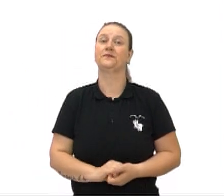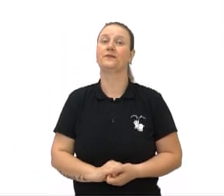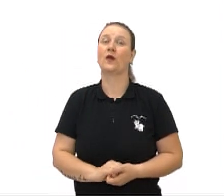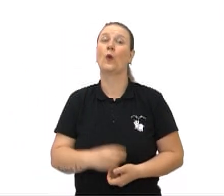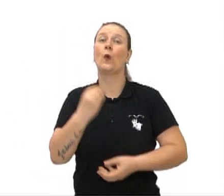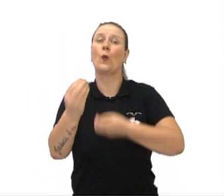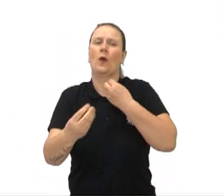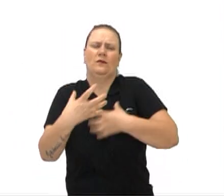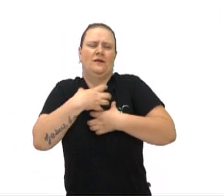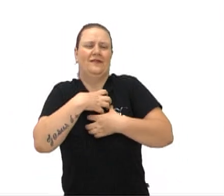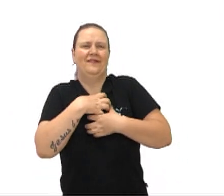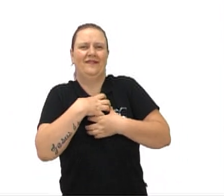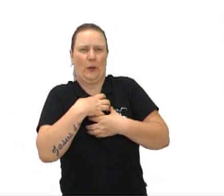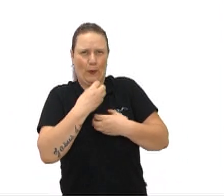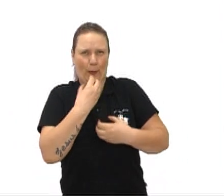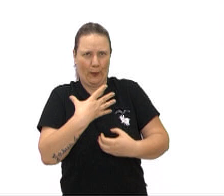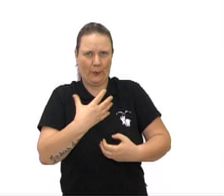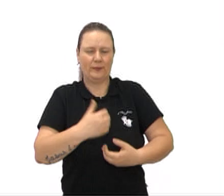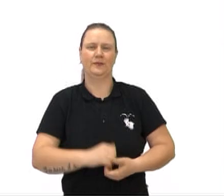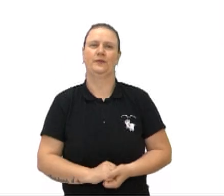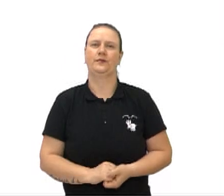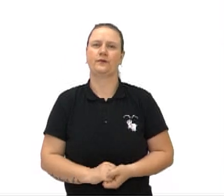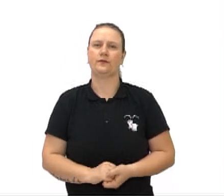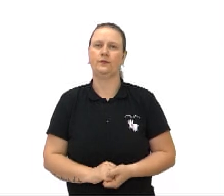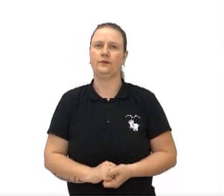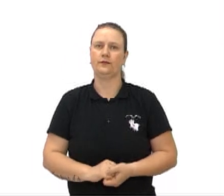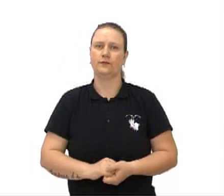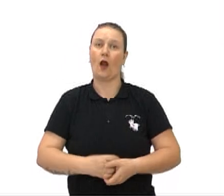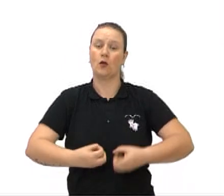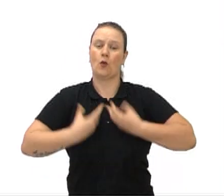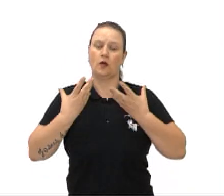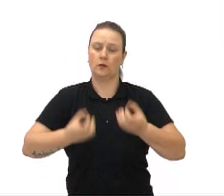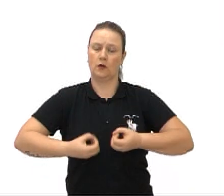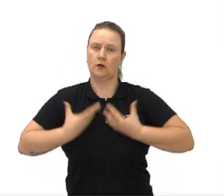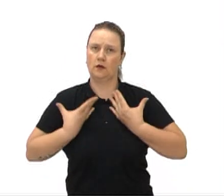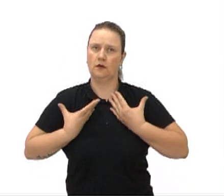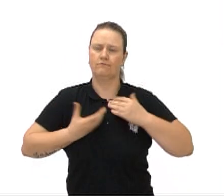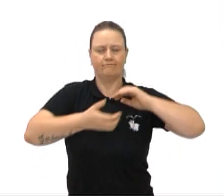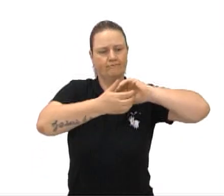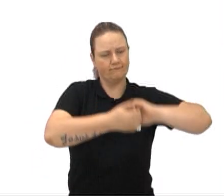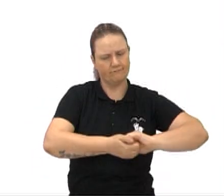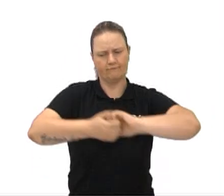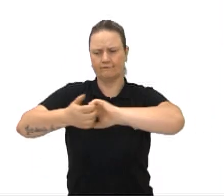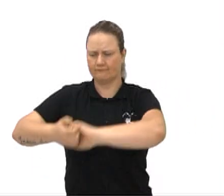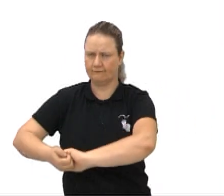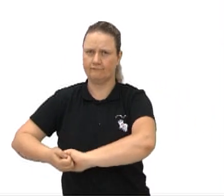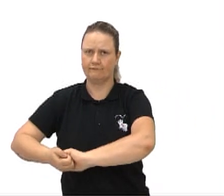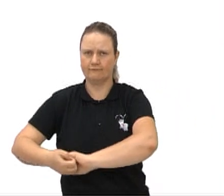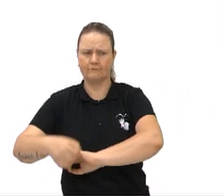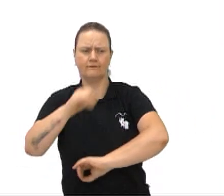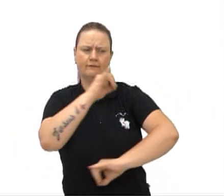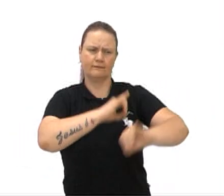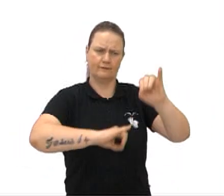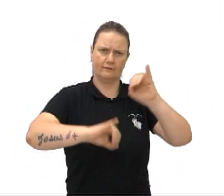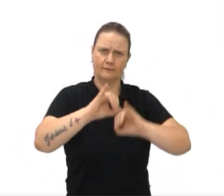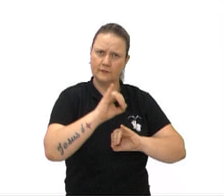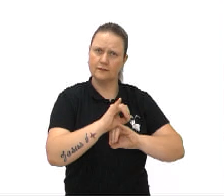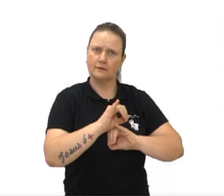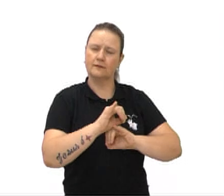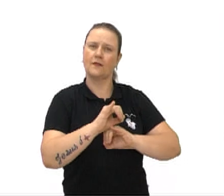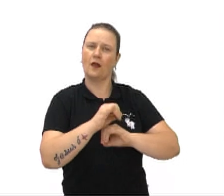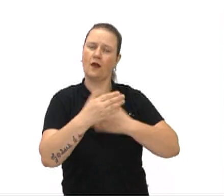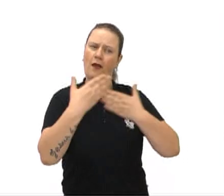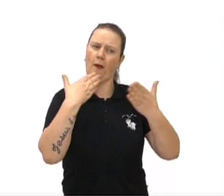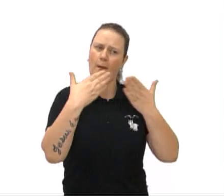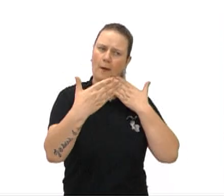vai você? Estas são expressões de saludo. Sirven para saludar a alguém com quem se habla.